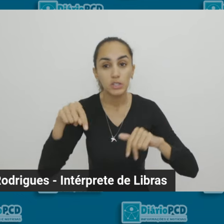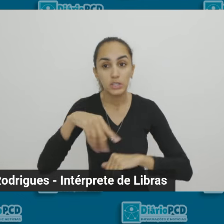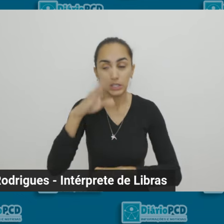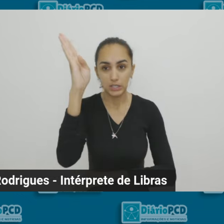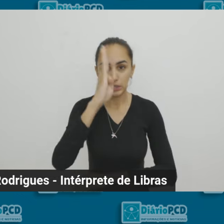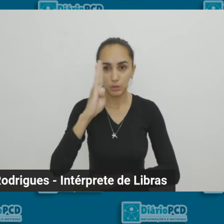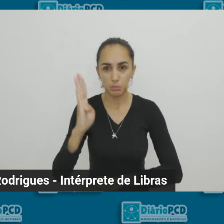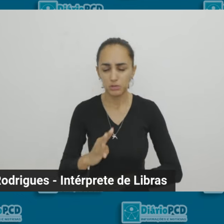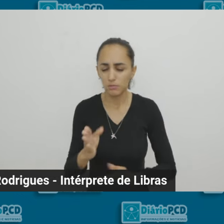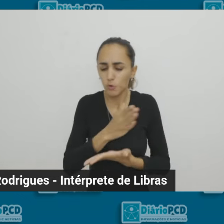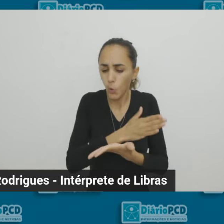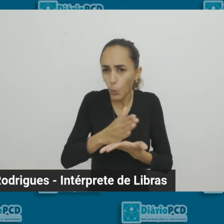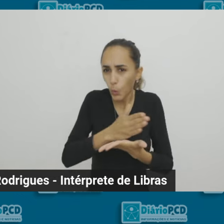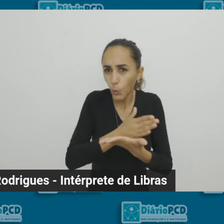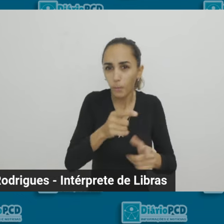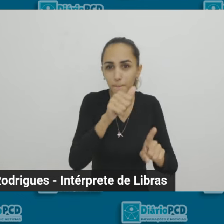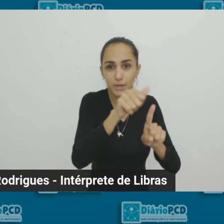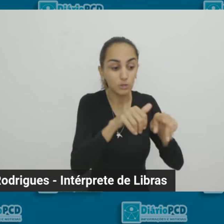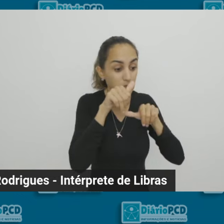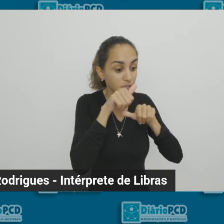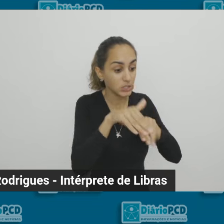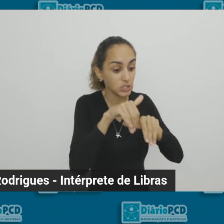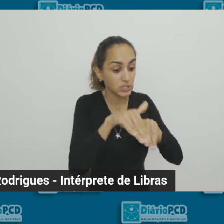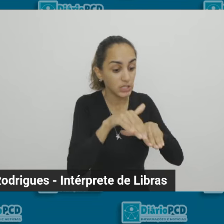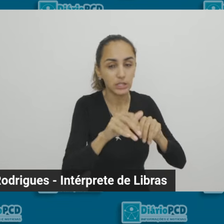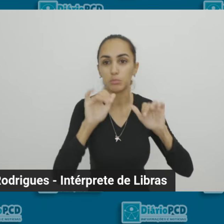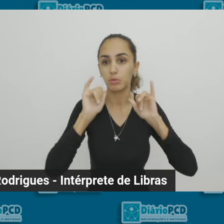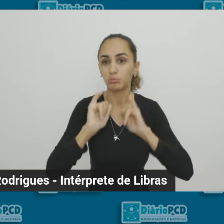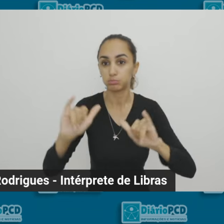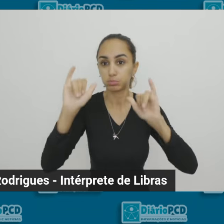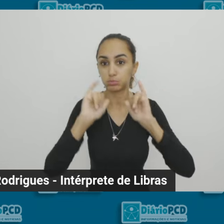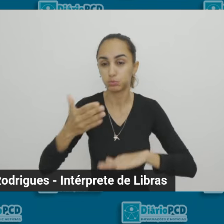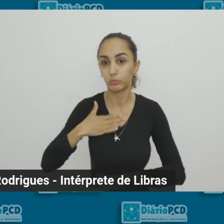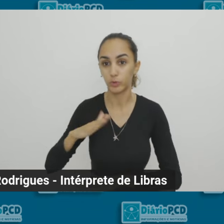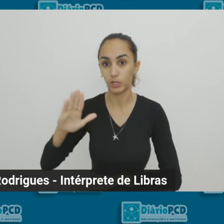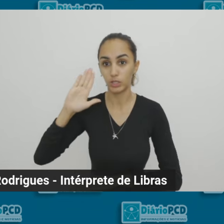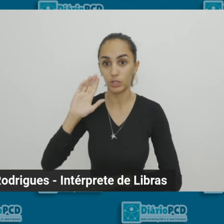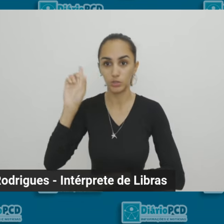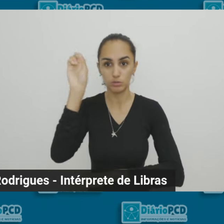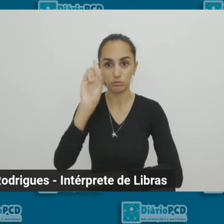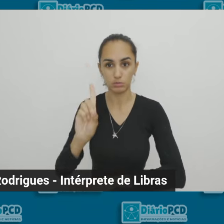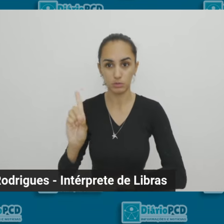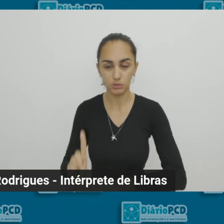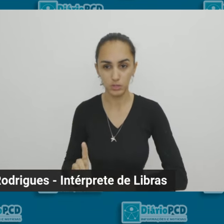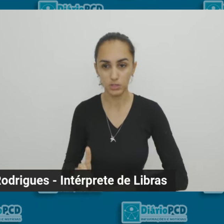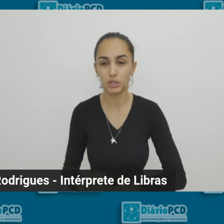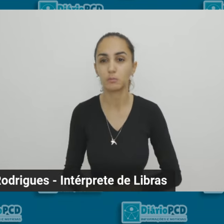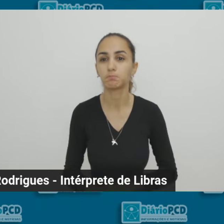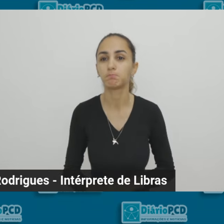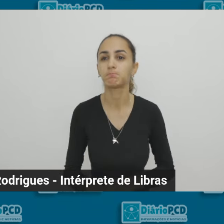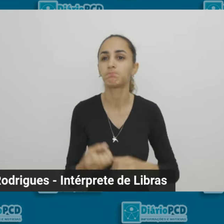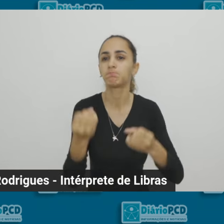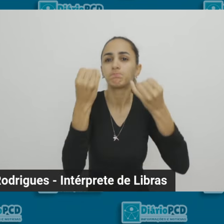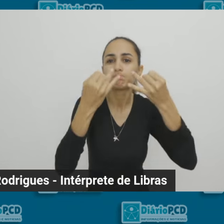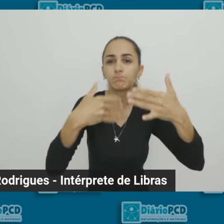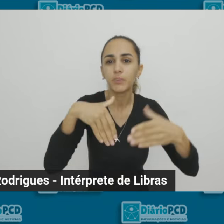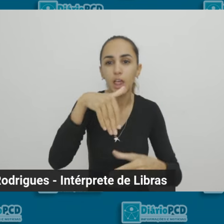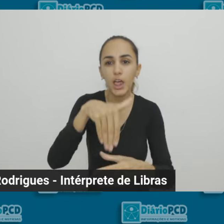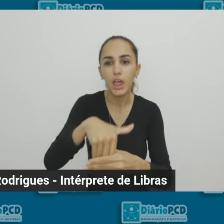desde o início de setembro, trazendo informações dos candidatos com deficiência, falando sobre as eleições municipais, e o